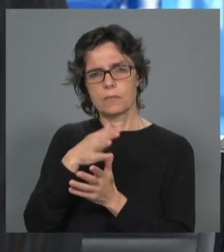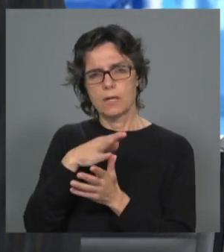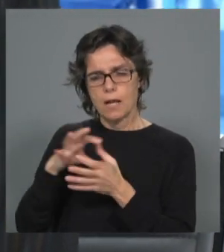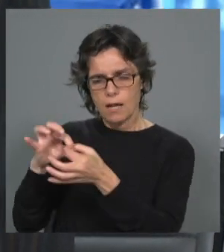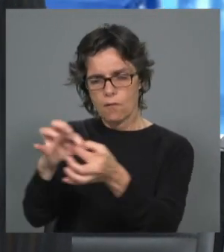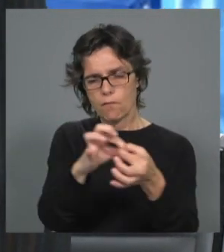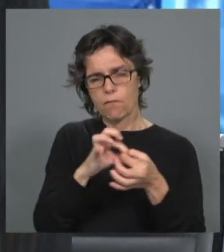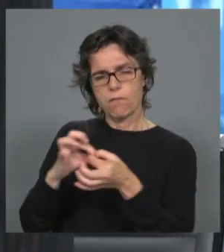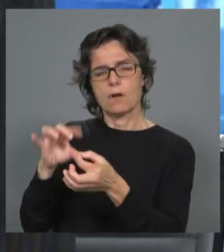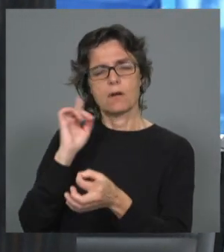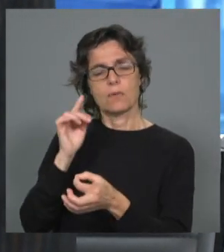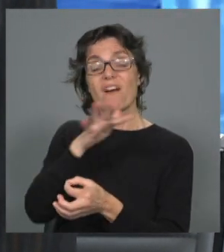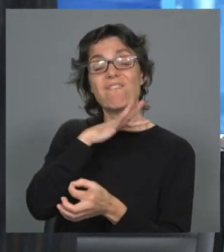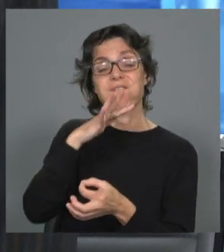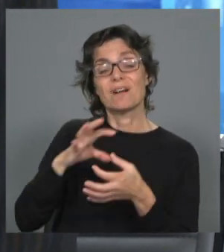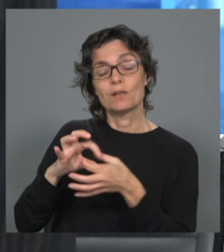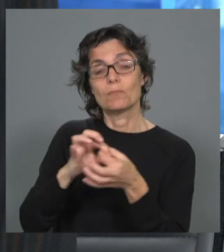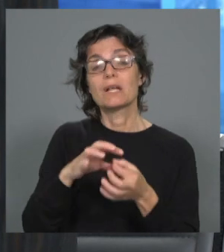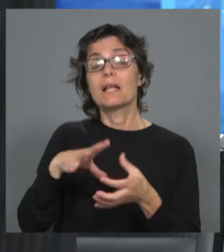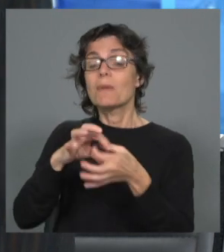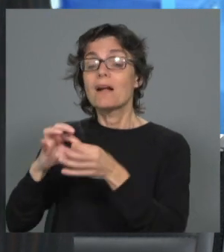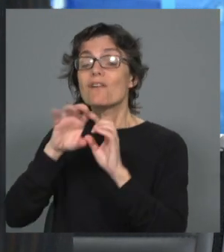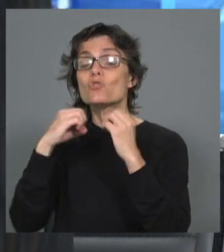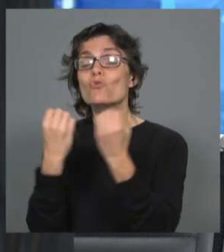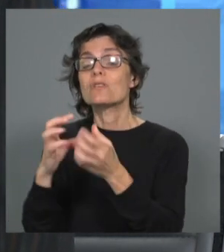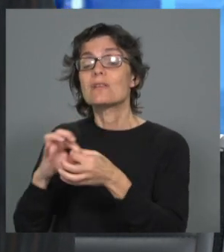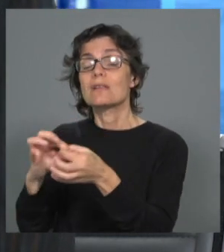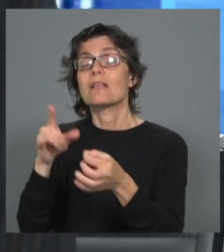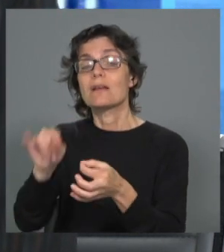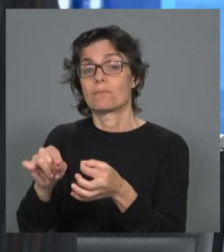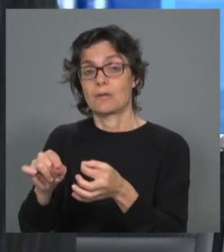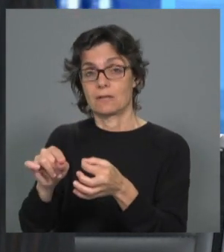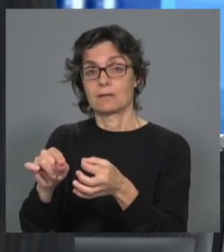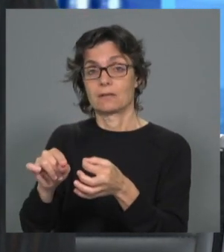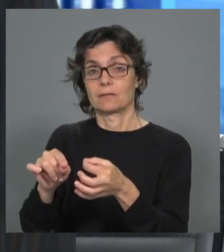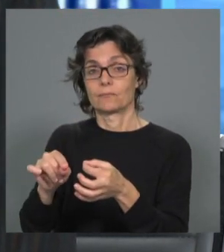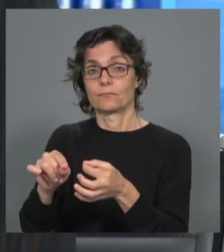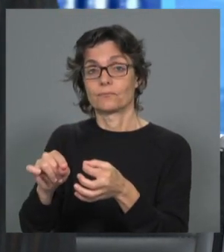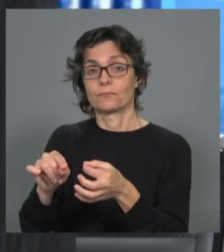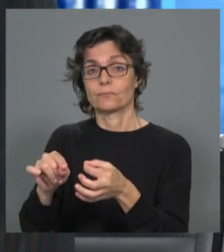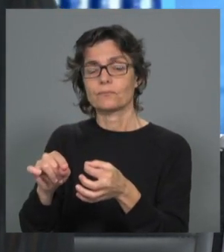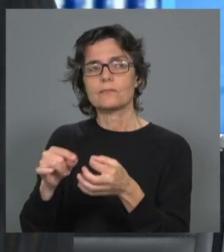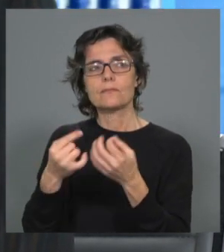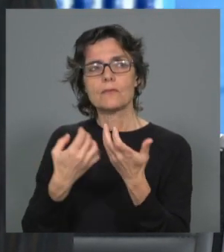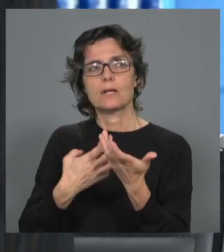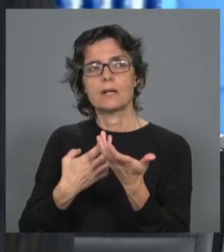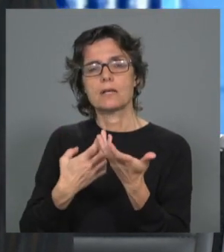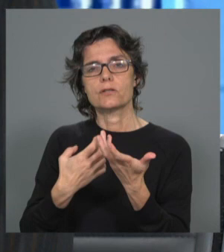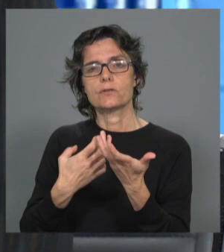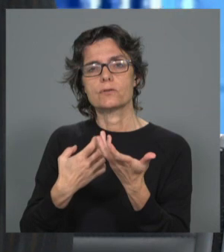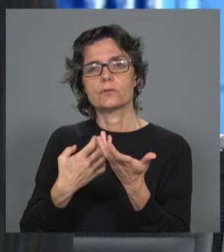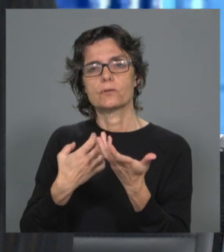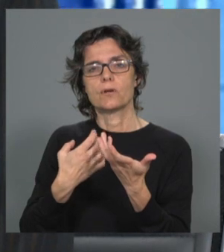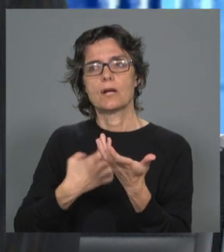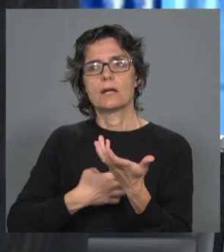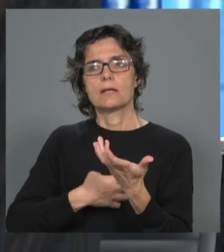pessoas, o vínculo familiar e o vínculo social. Esta coisa que é muito importante, que é dar o sentido de bem comum, que nós, infelizmente, vemos